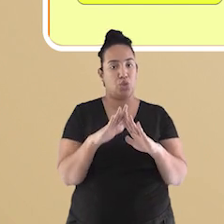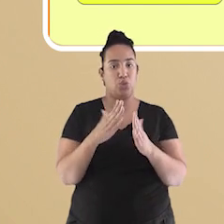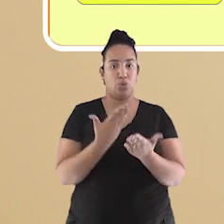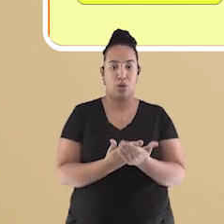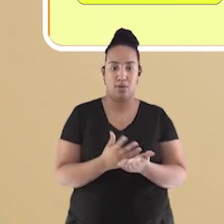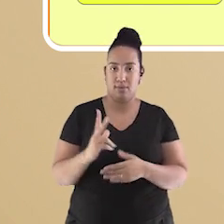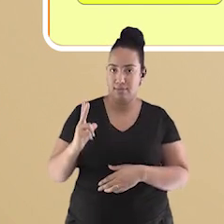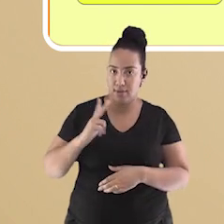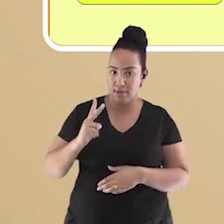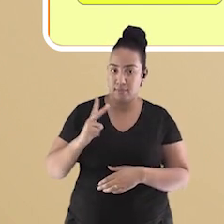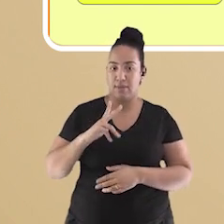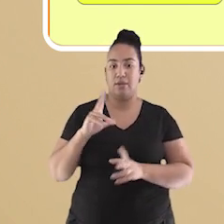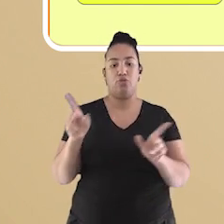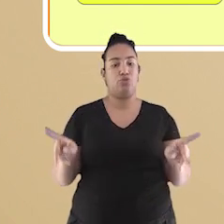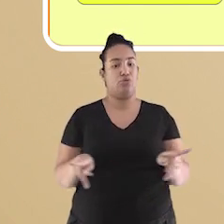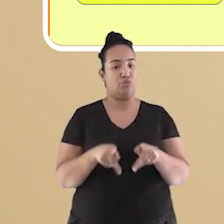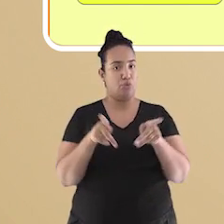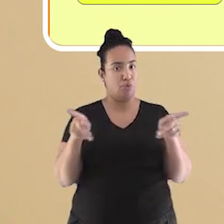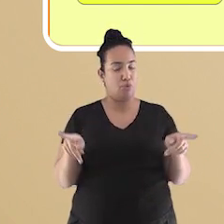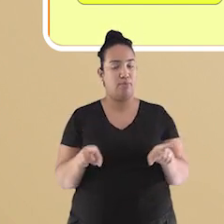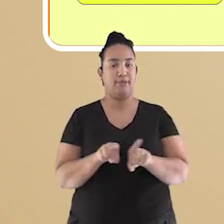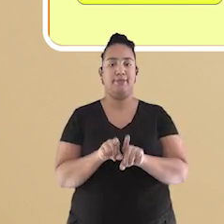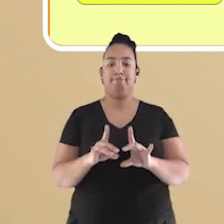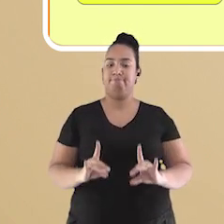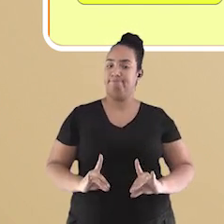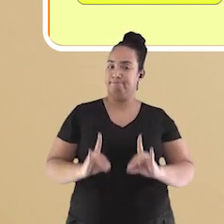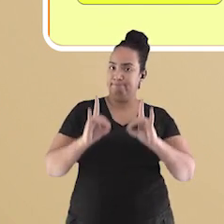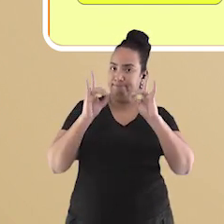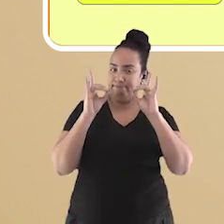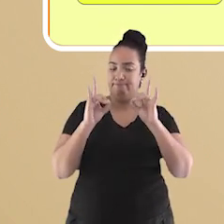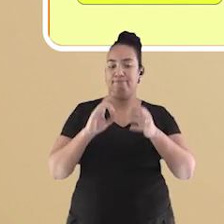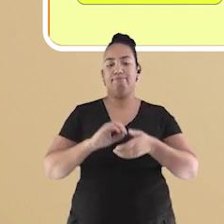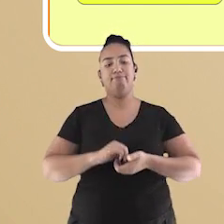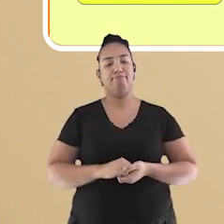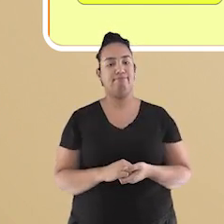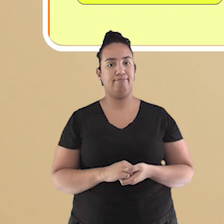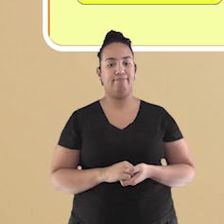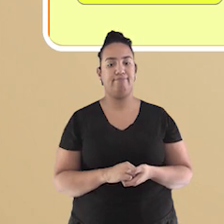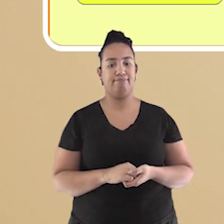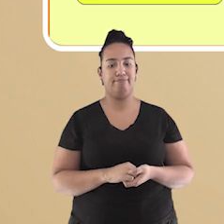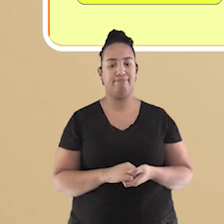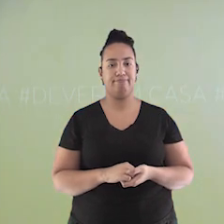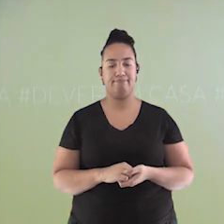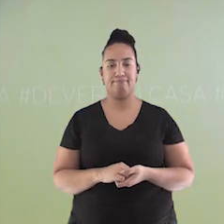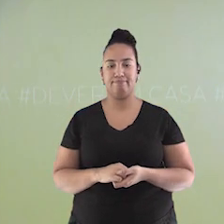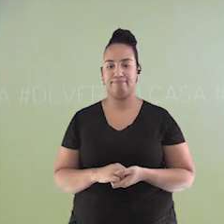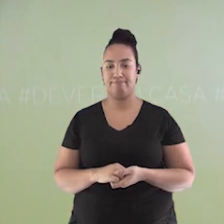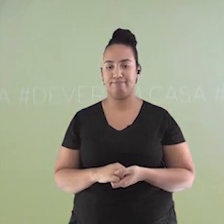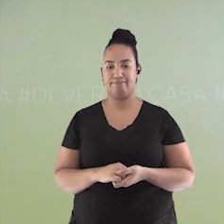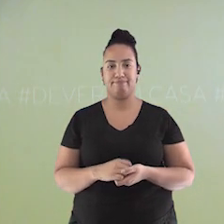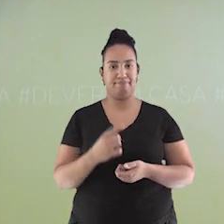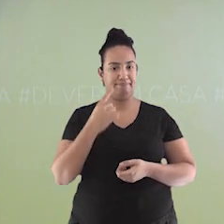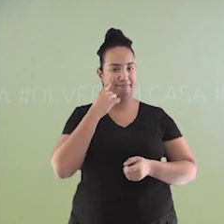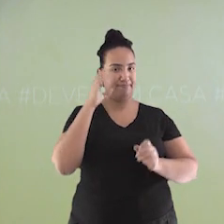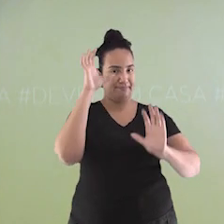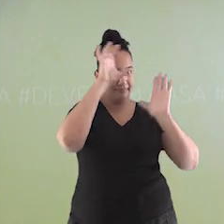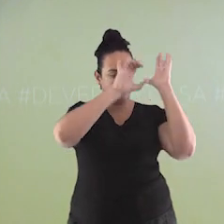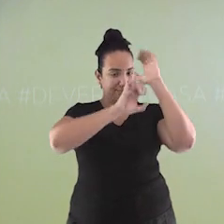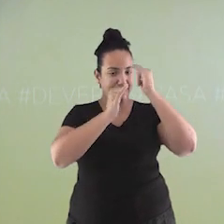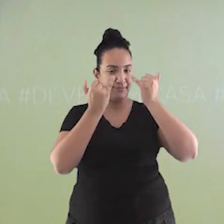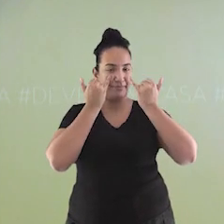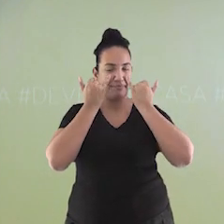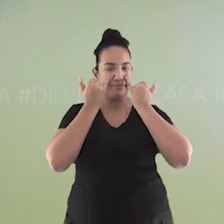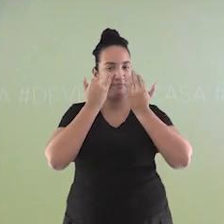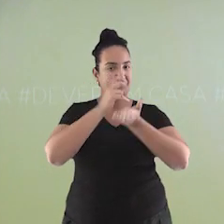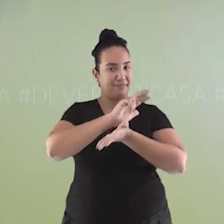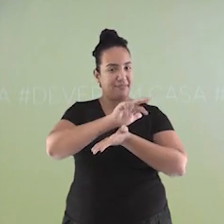escolas particulares, shopping, prédios, entre outros. Aprendemos muitas